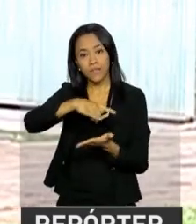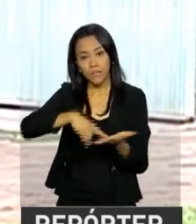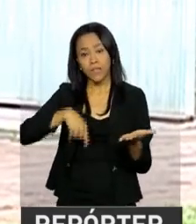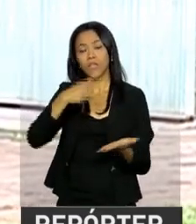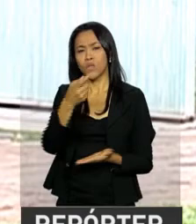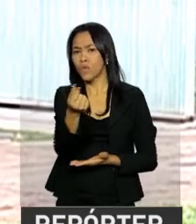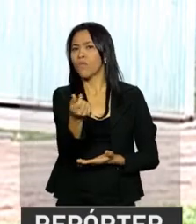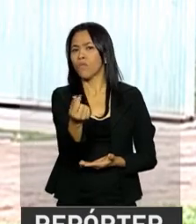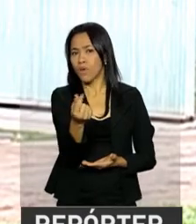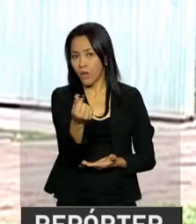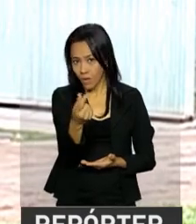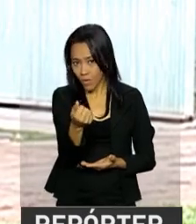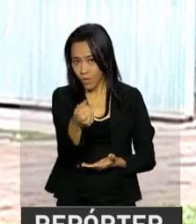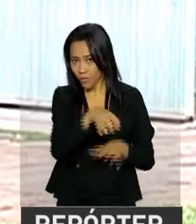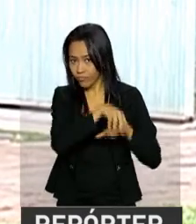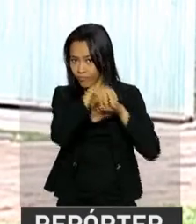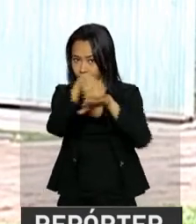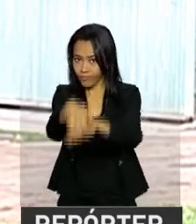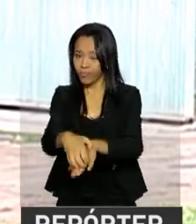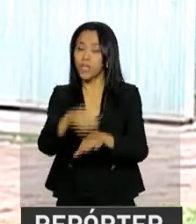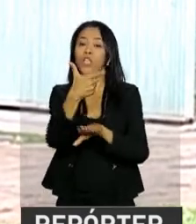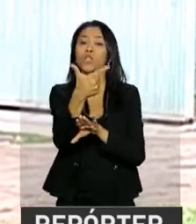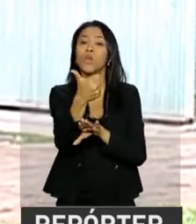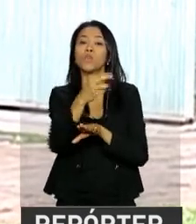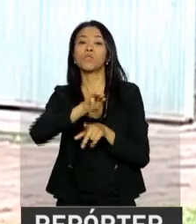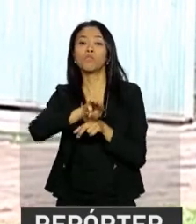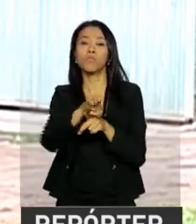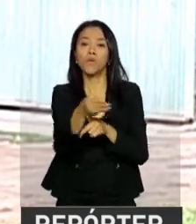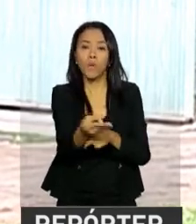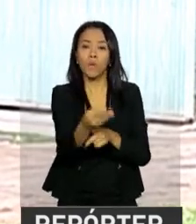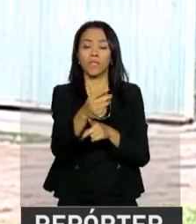desse serviço vai ser de